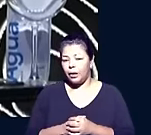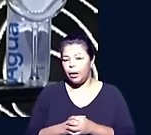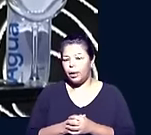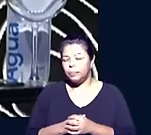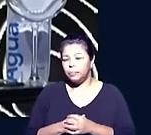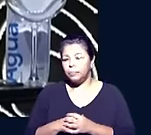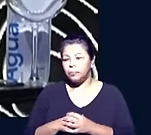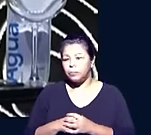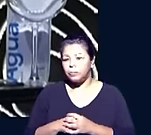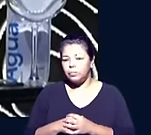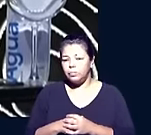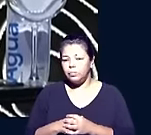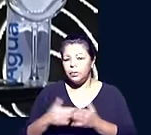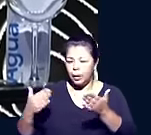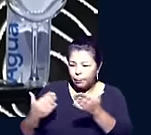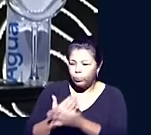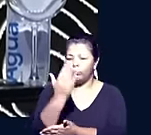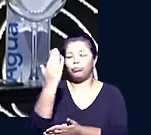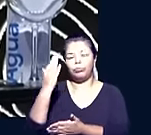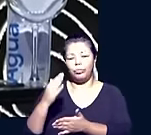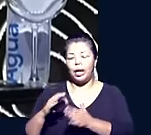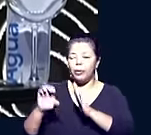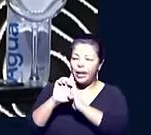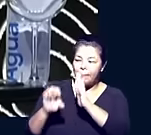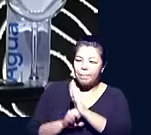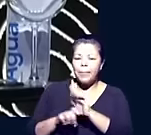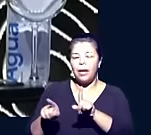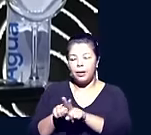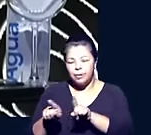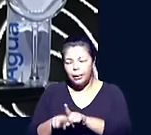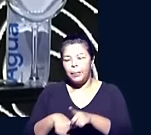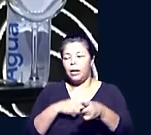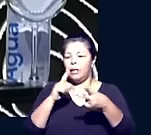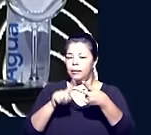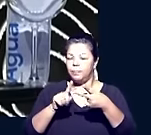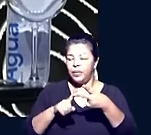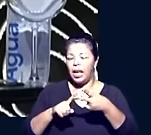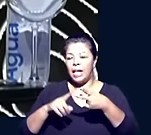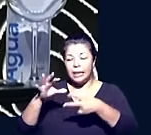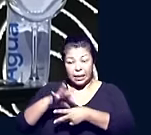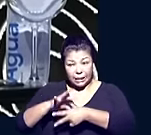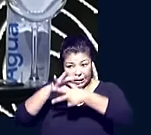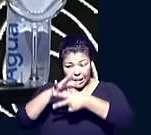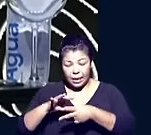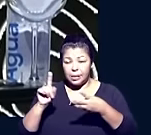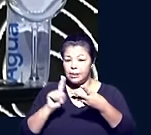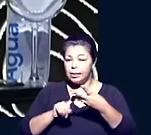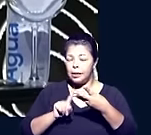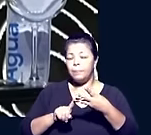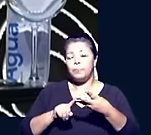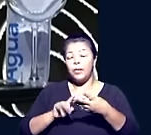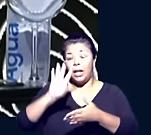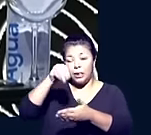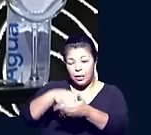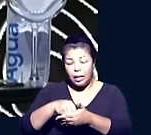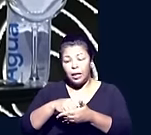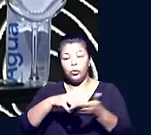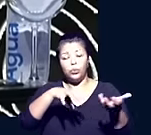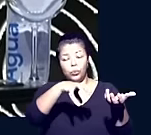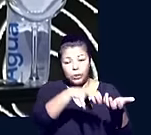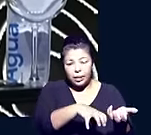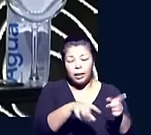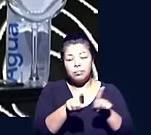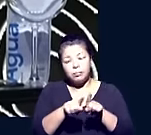há projetos de impositivas de emendas de comissões emendas de lideranças correndo tanto no senado quanto na Câmara o senhor